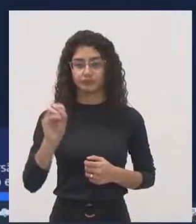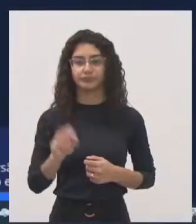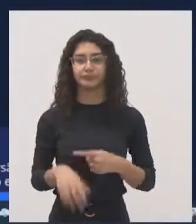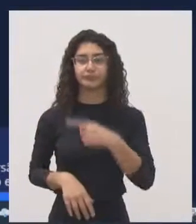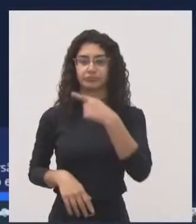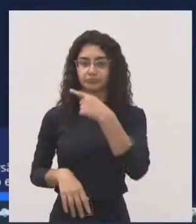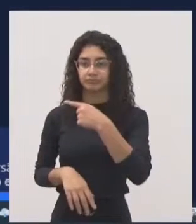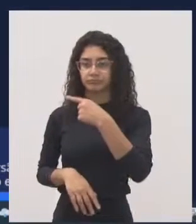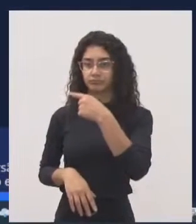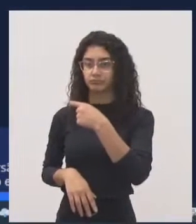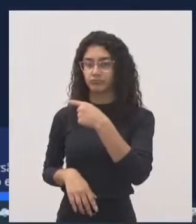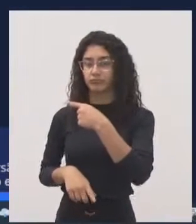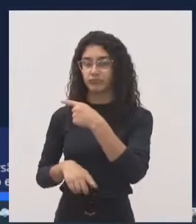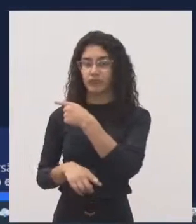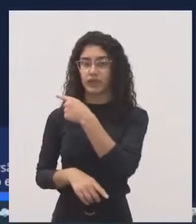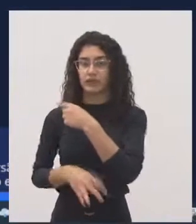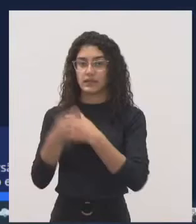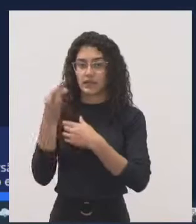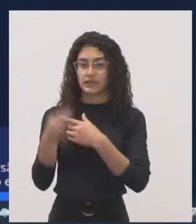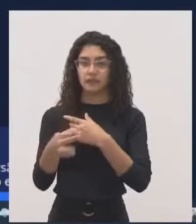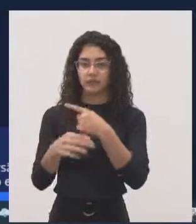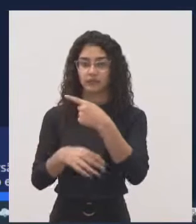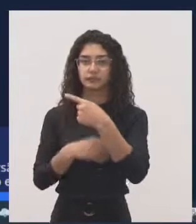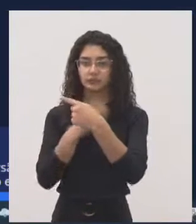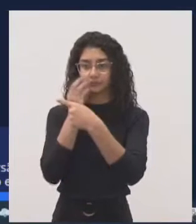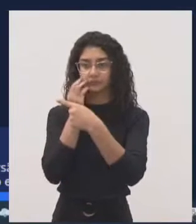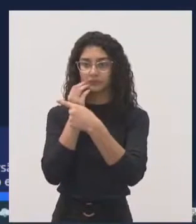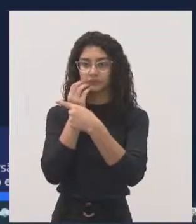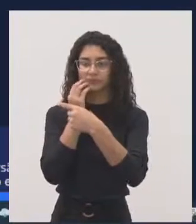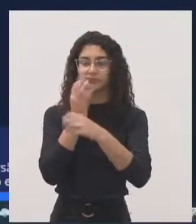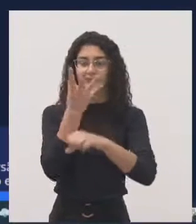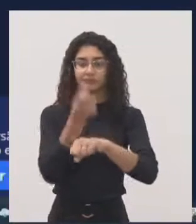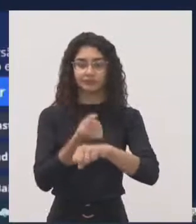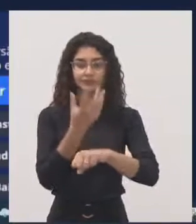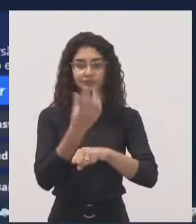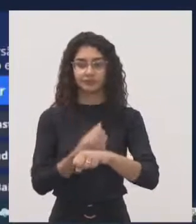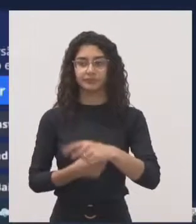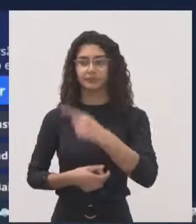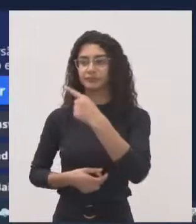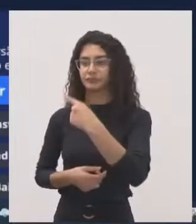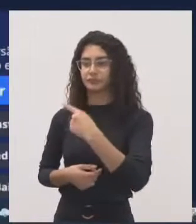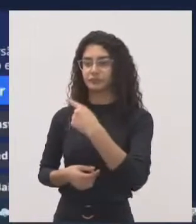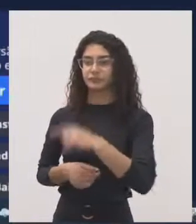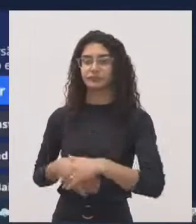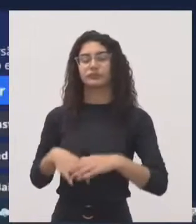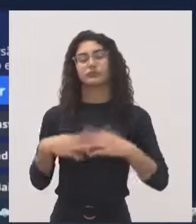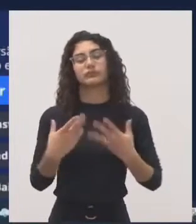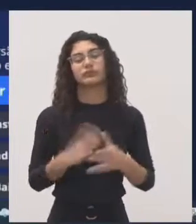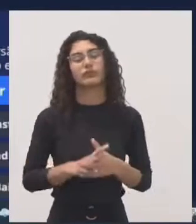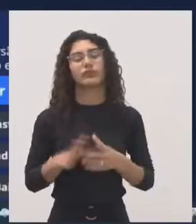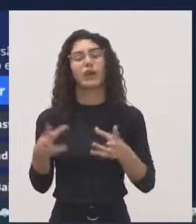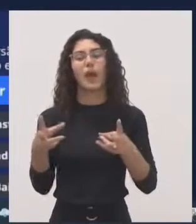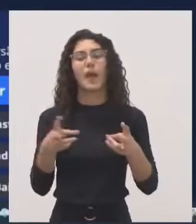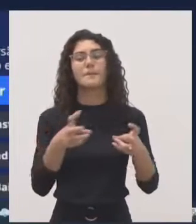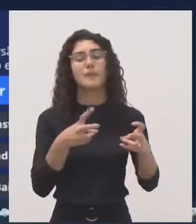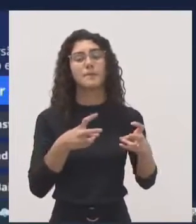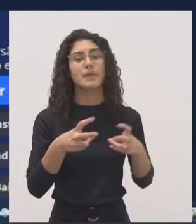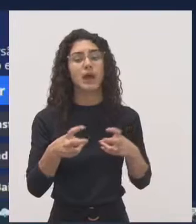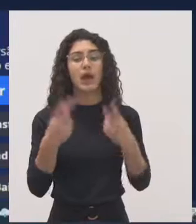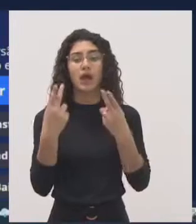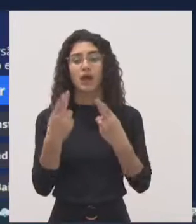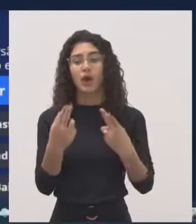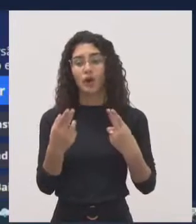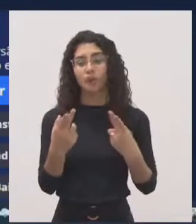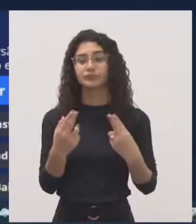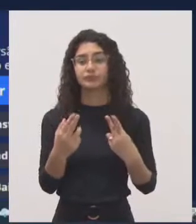é a página, pessoal, de download do OBS. Então, vamos lá. Você vai identificar aqui a mesma